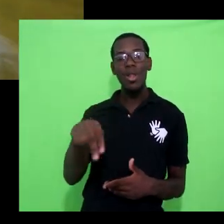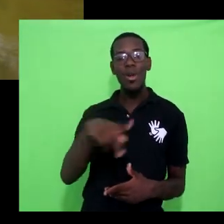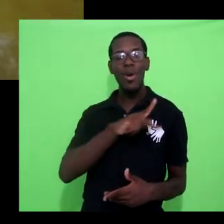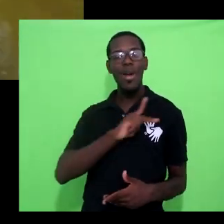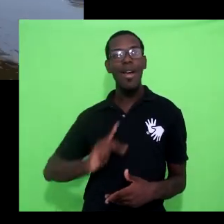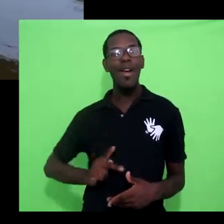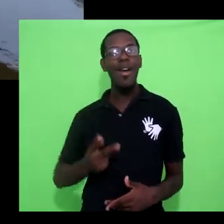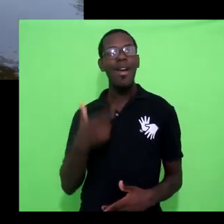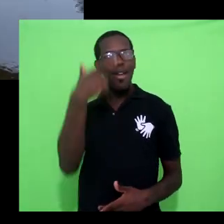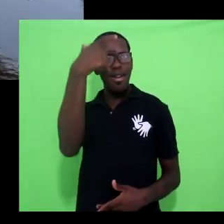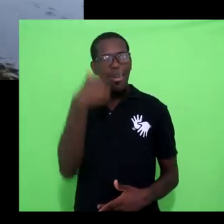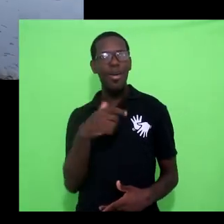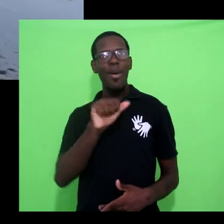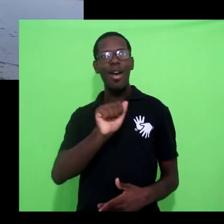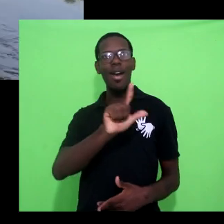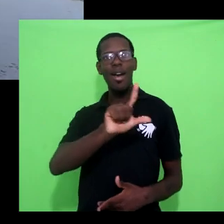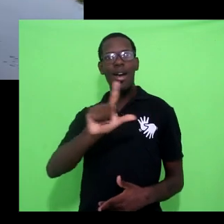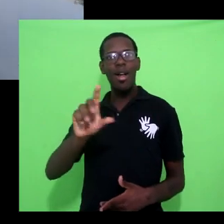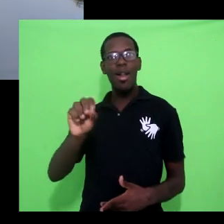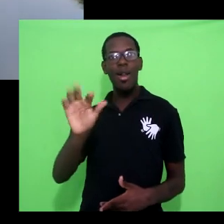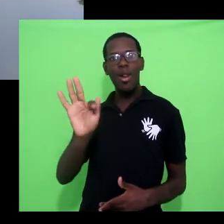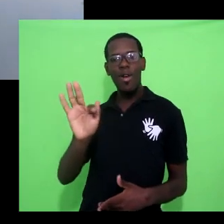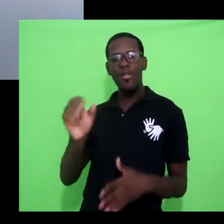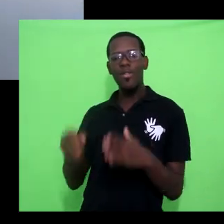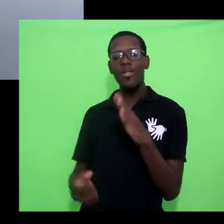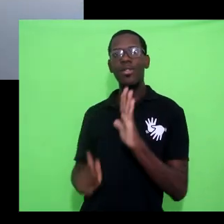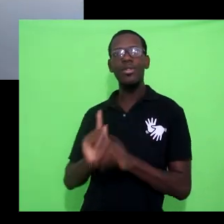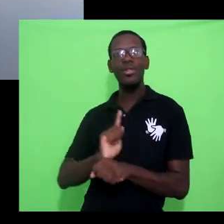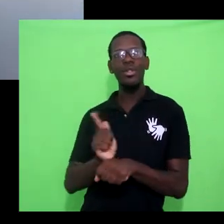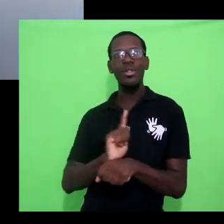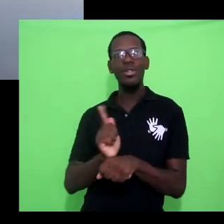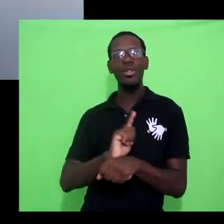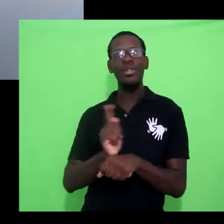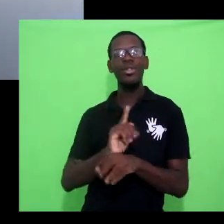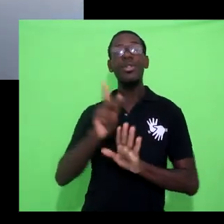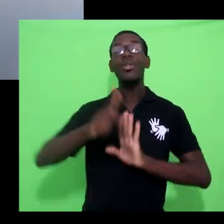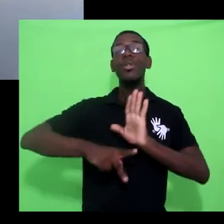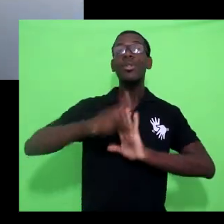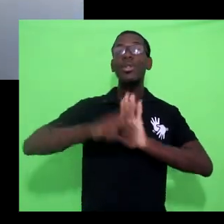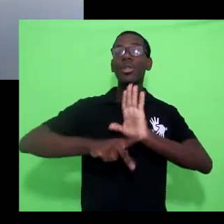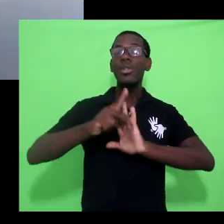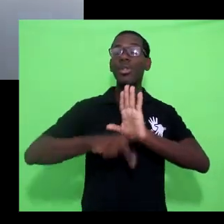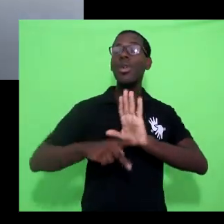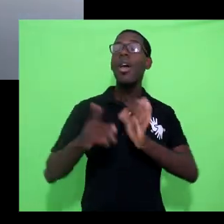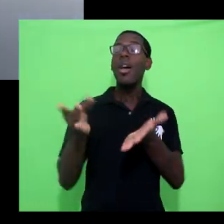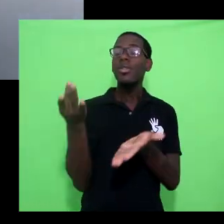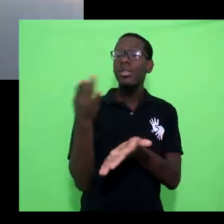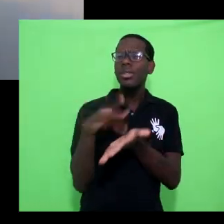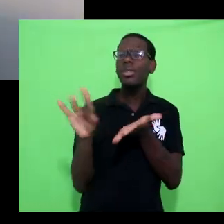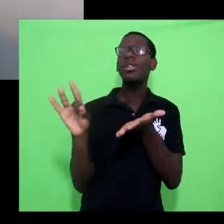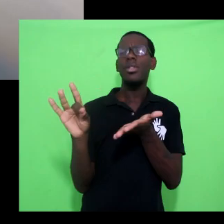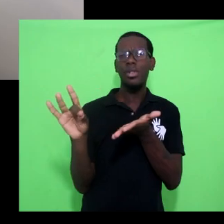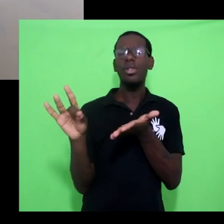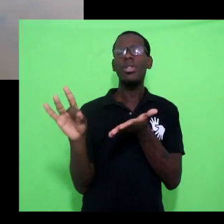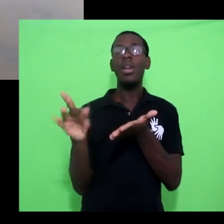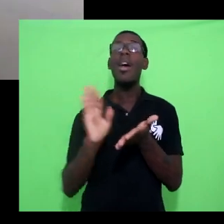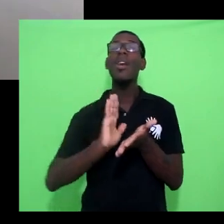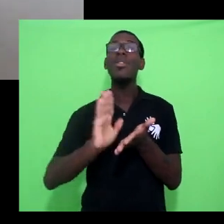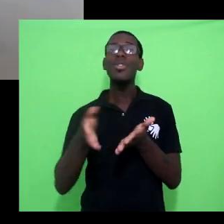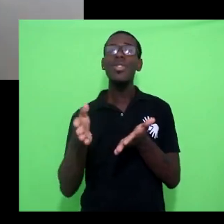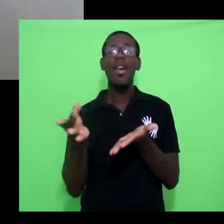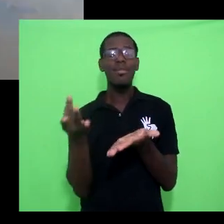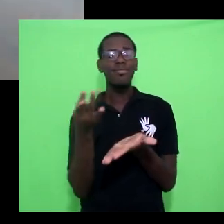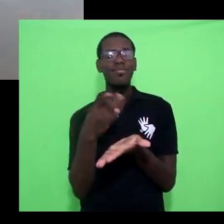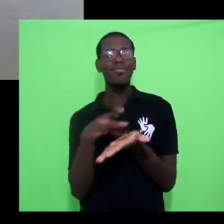sou o Alofes, sou gestor de projetos do Instituto Histórico. A gente está fazendo esse registro, já faz parte dos